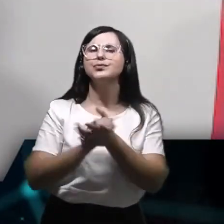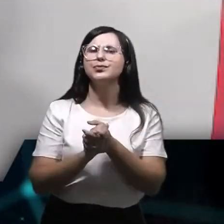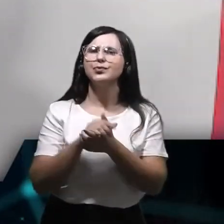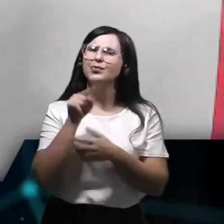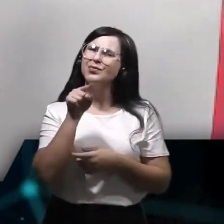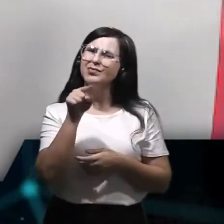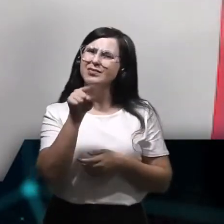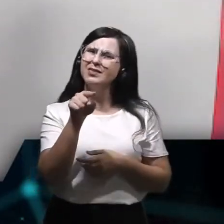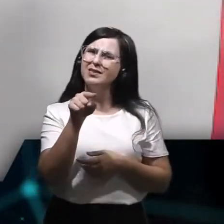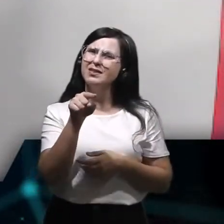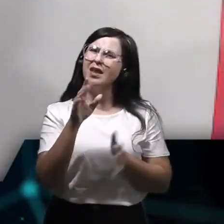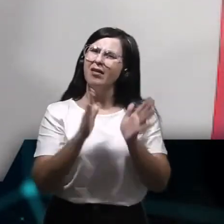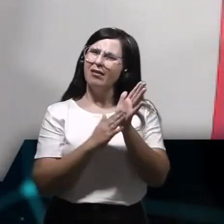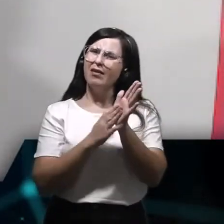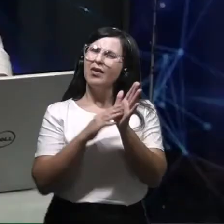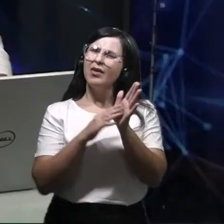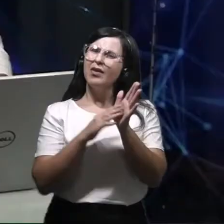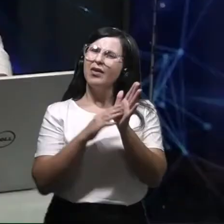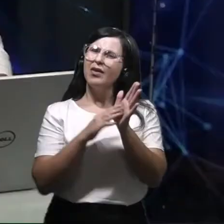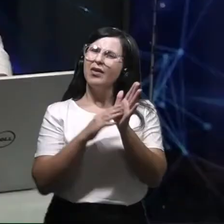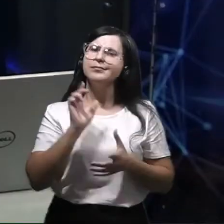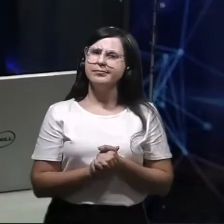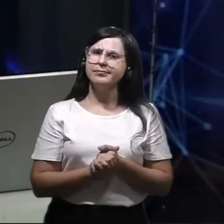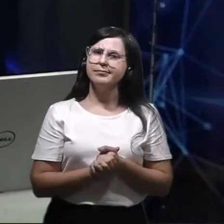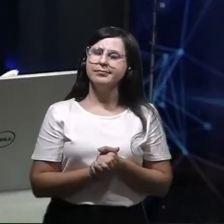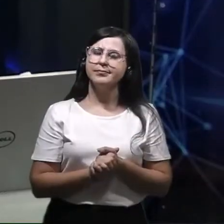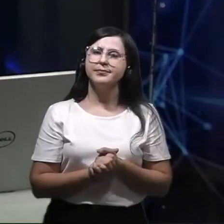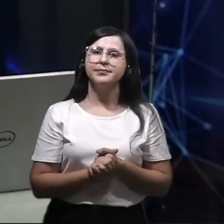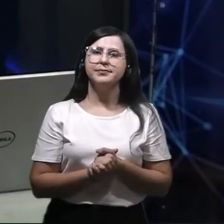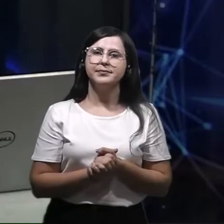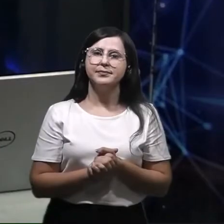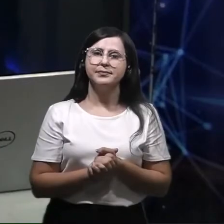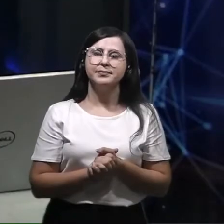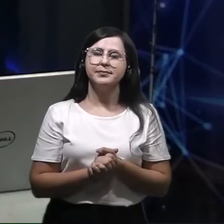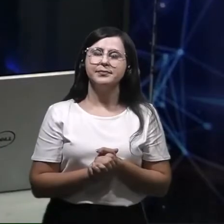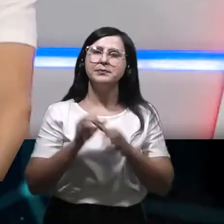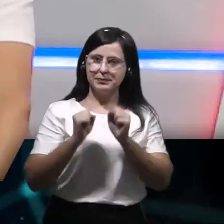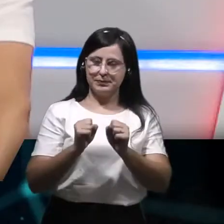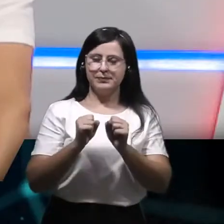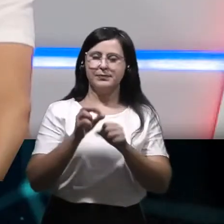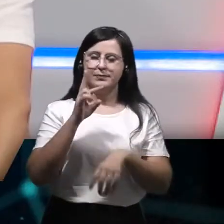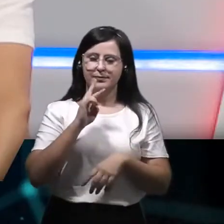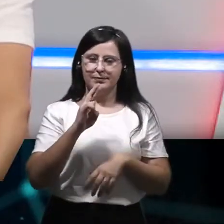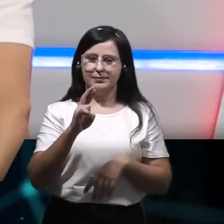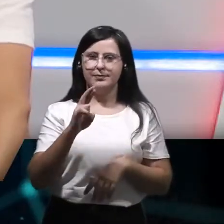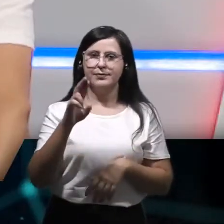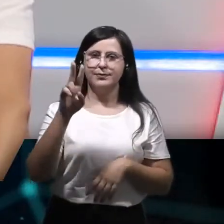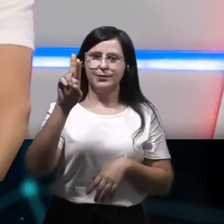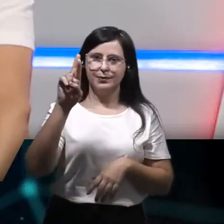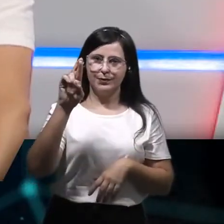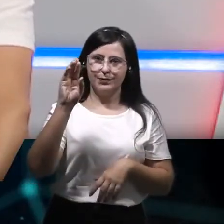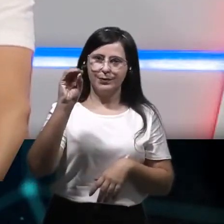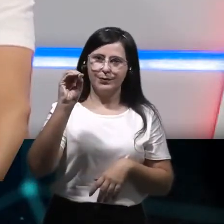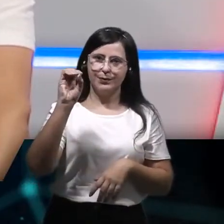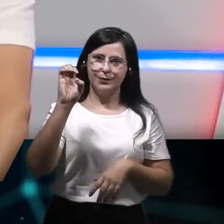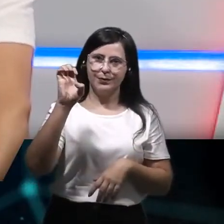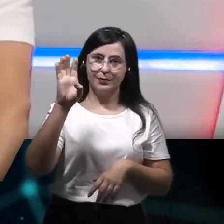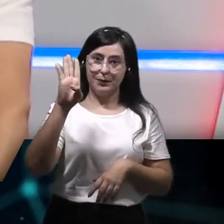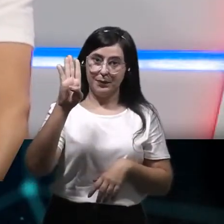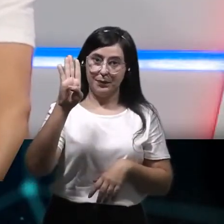questão administrativa. Candidato Roberto, agora tem 1 minuto para a tréplica. Bom, a